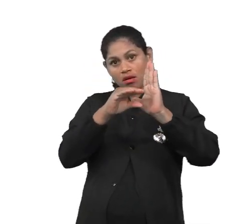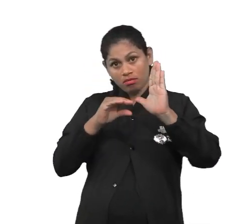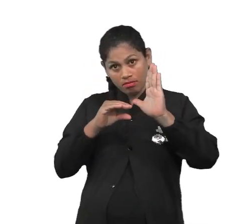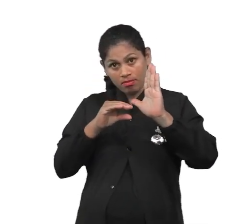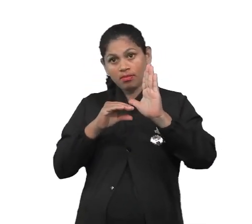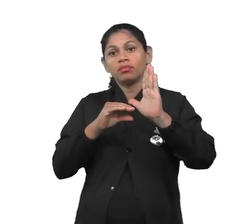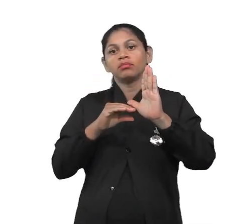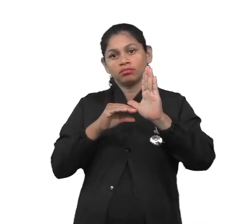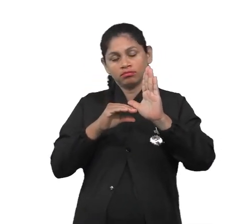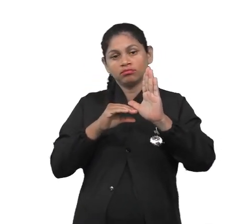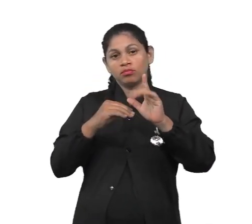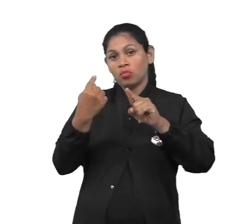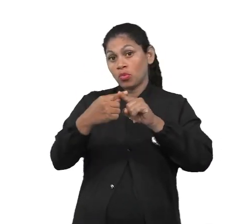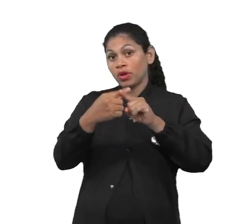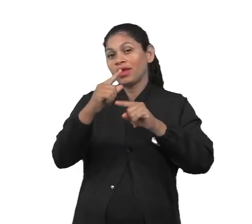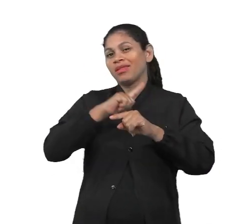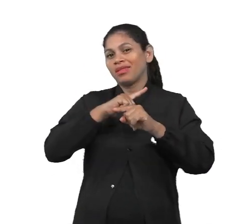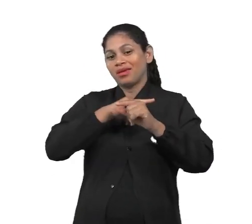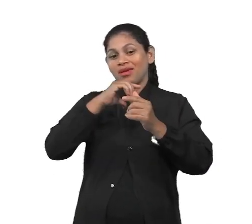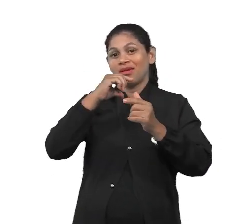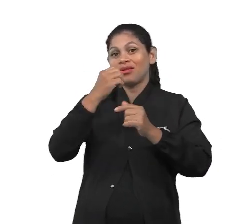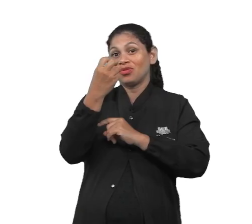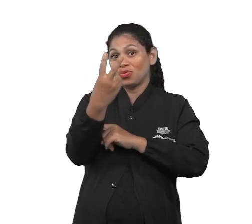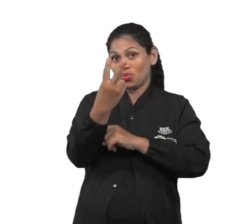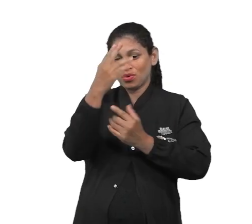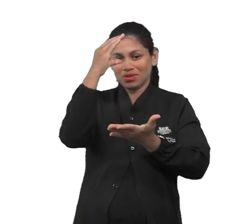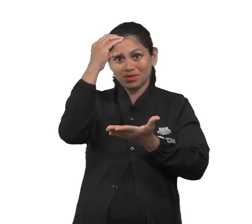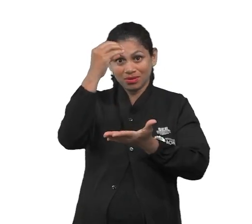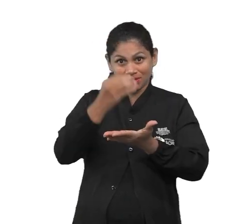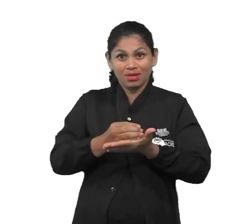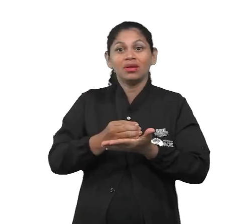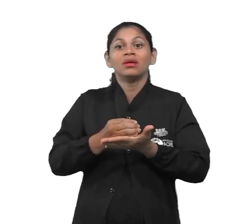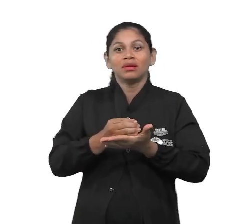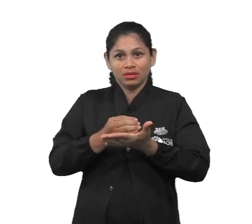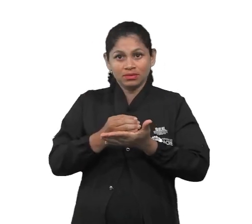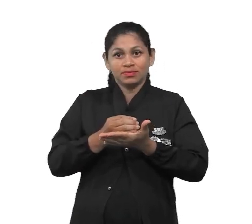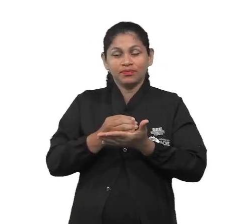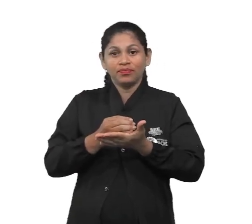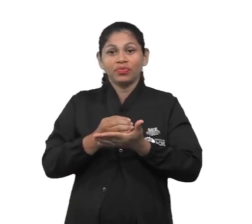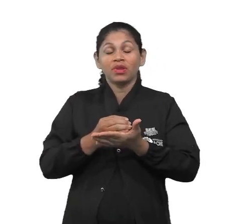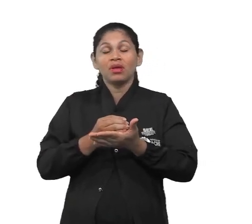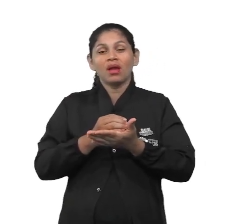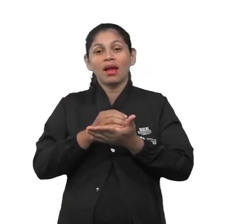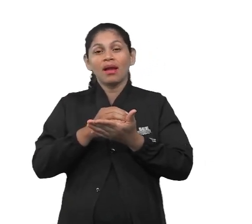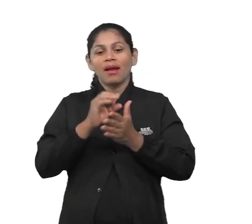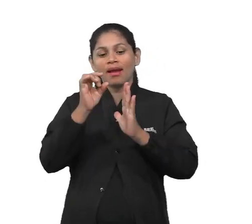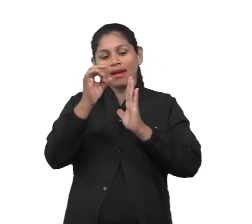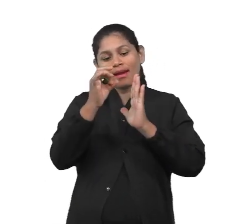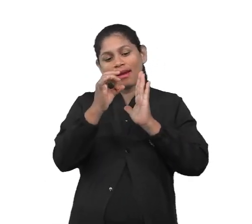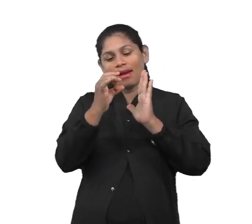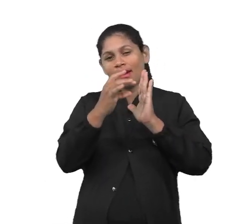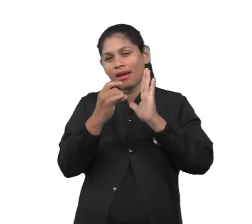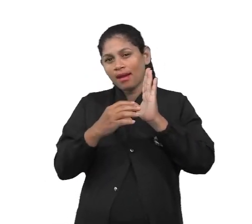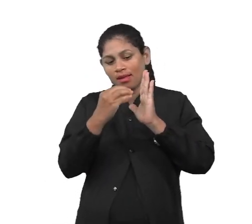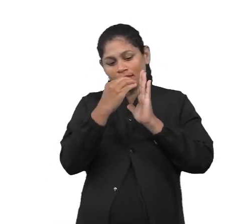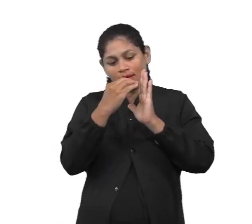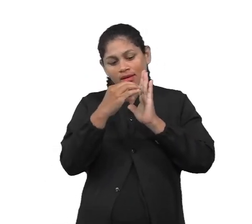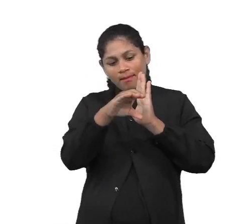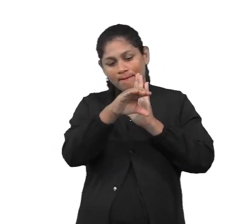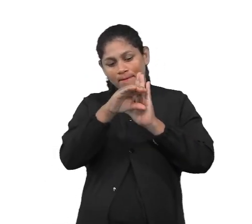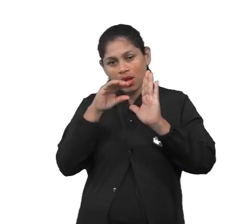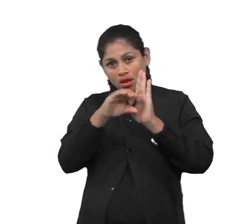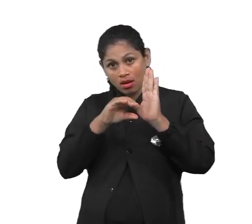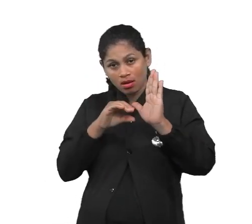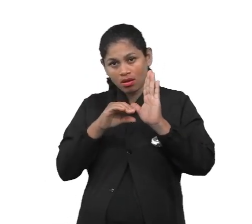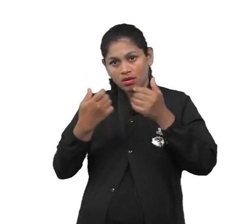teses, né? Cada parágrafo vai ter de 7 a 9 linhas. E diferente da introdução, ele não vai